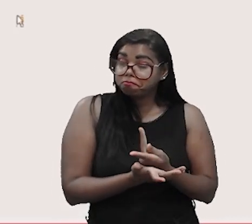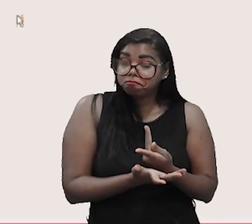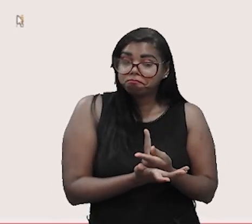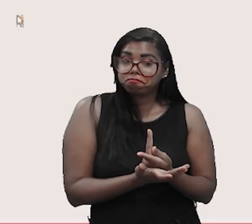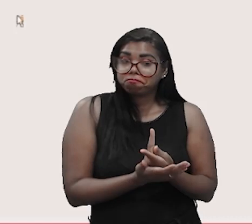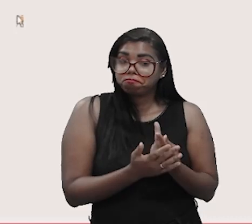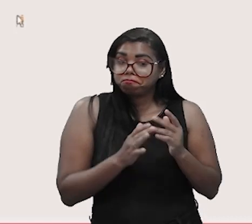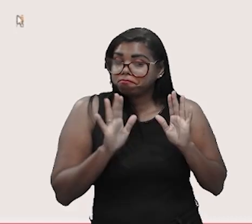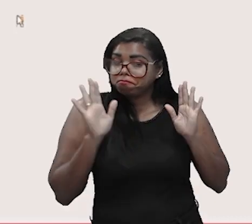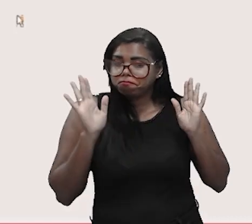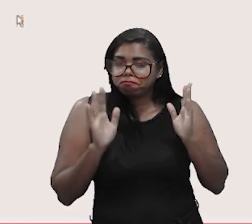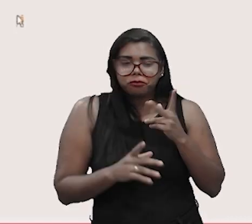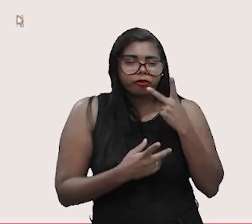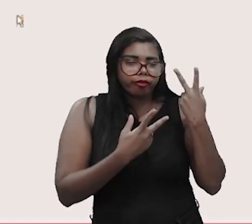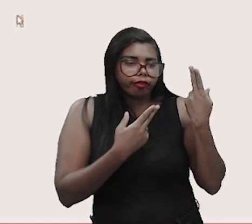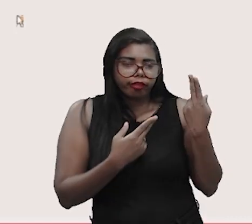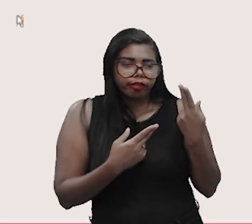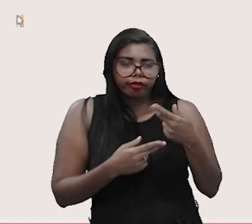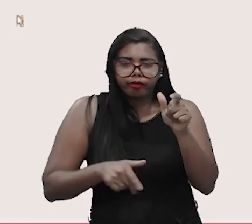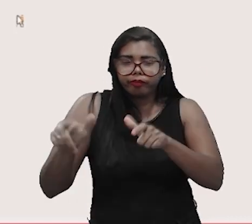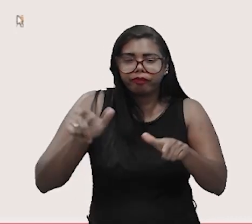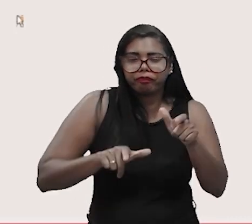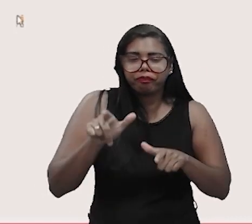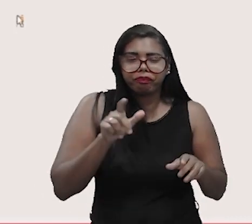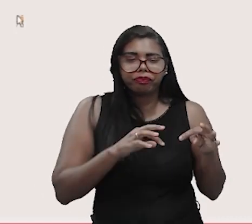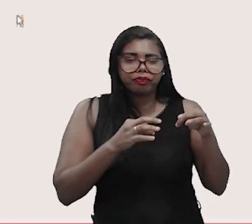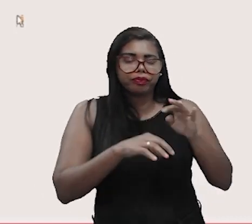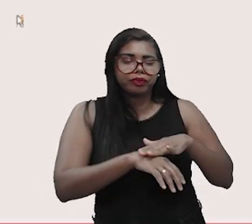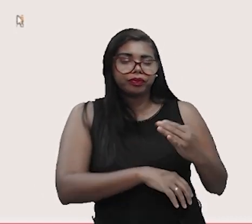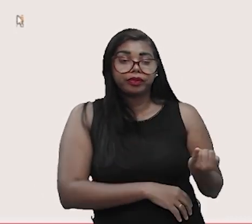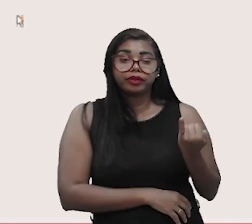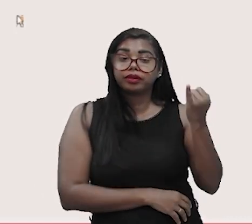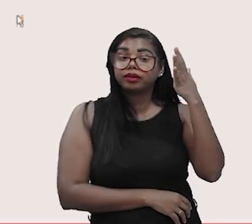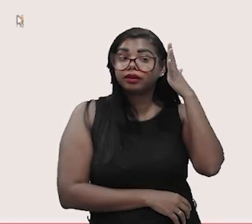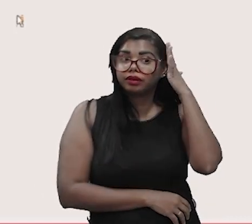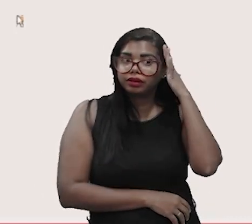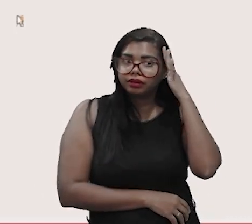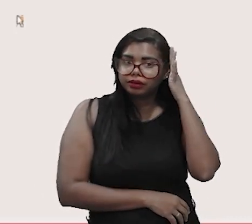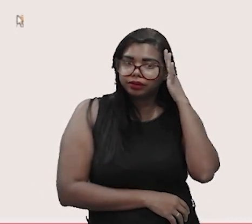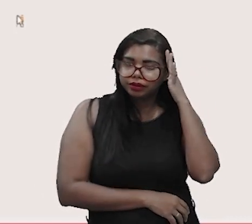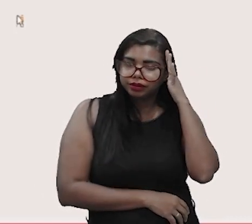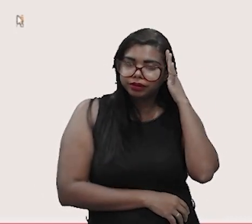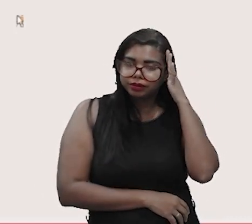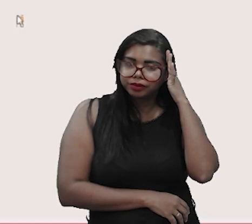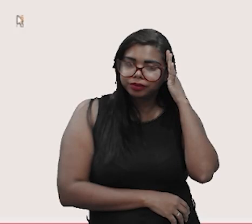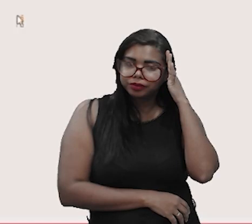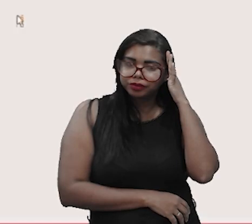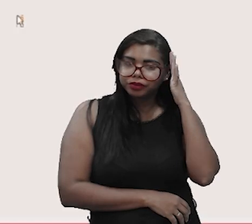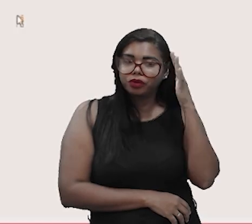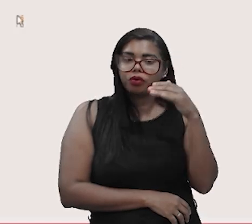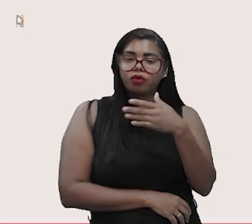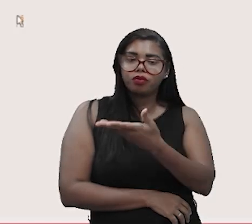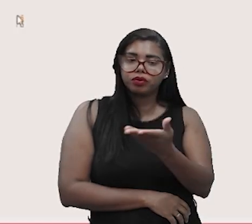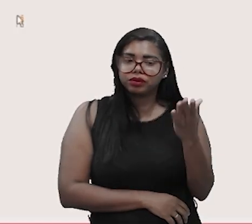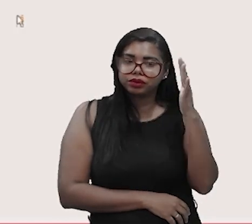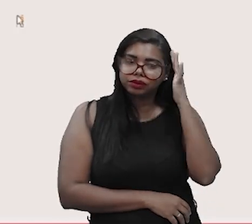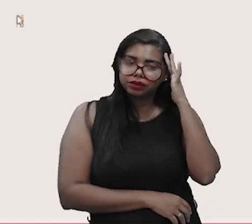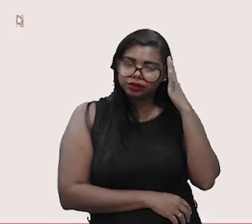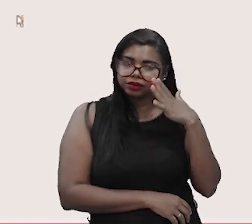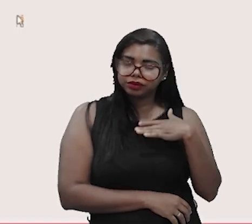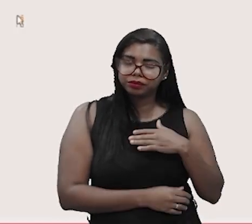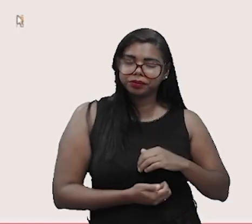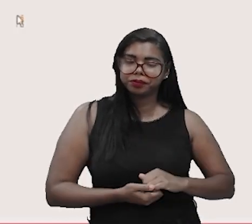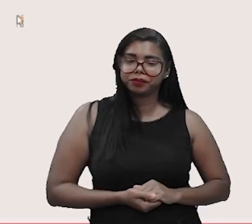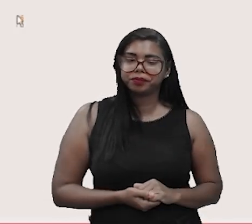como todo mundo fala. O importante é me entenderem ou entenderem-me. Então veja que ele faz